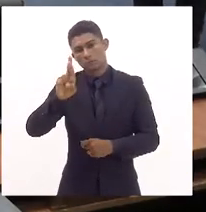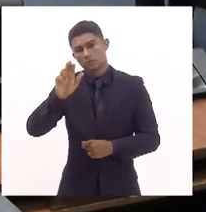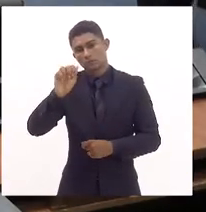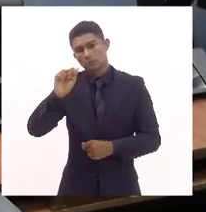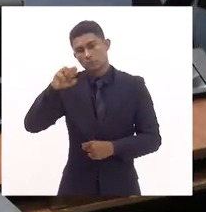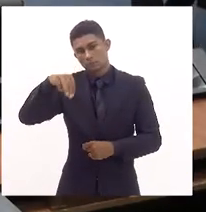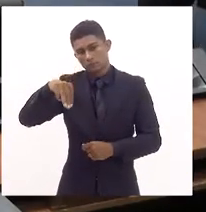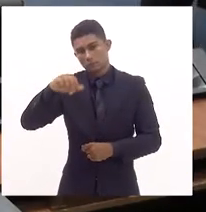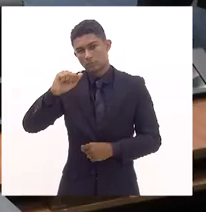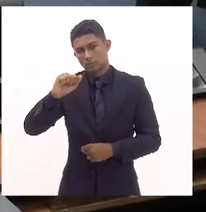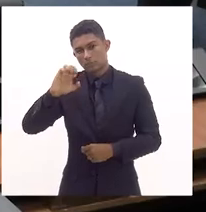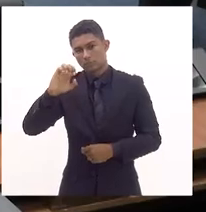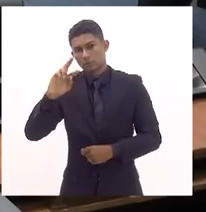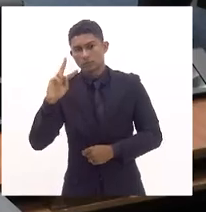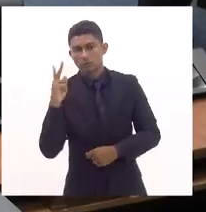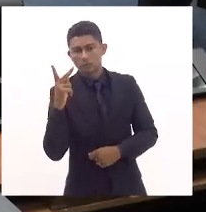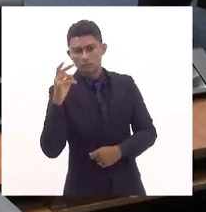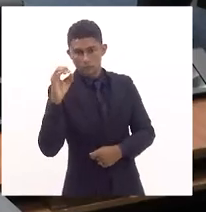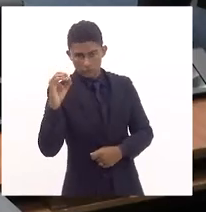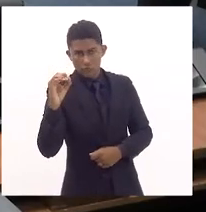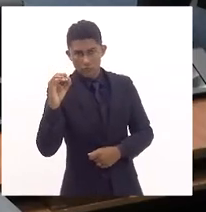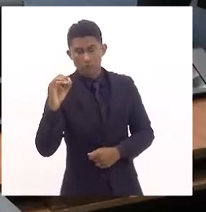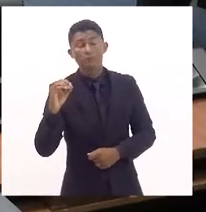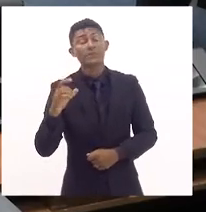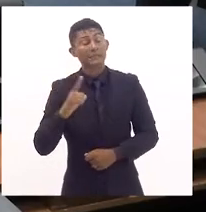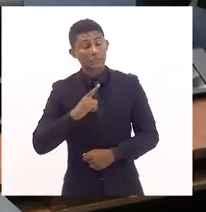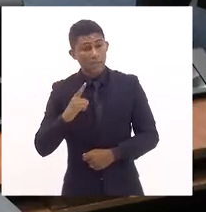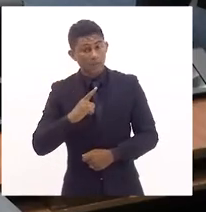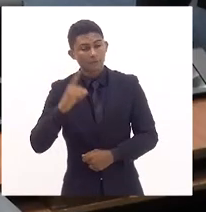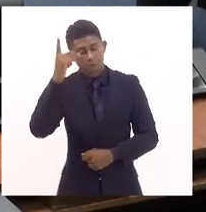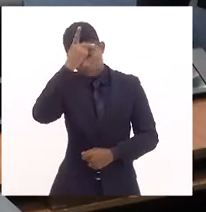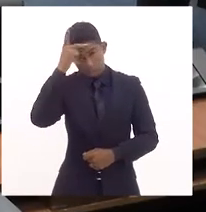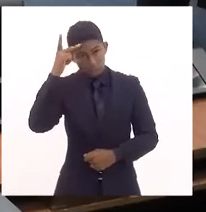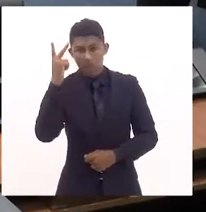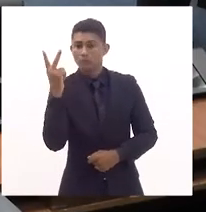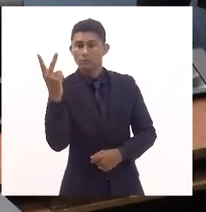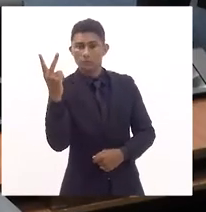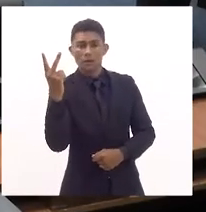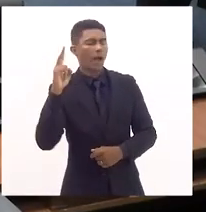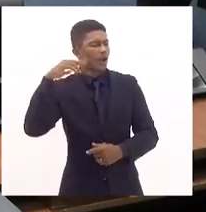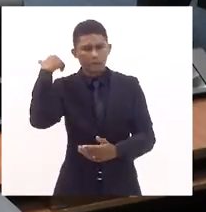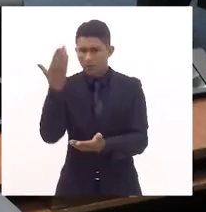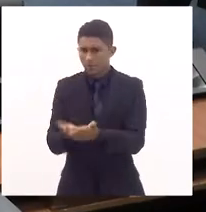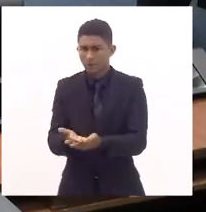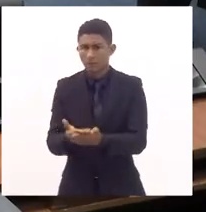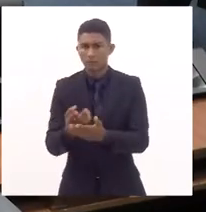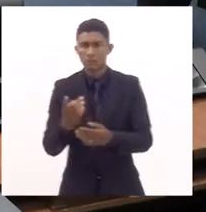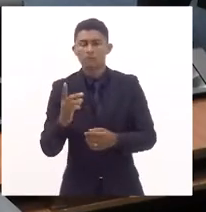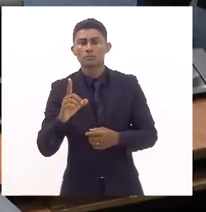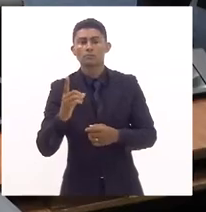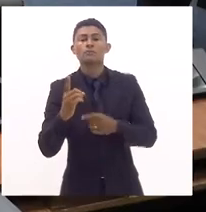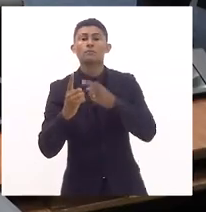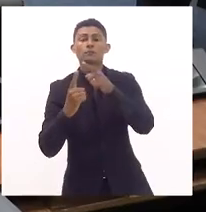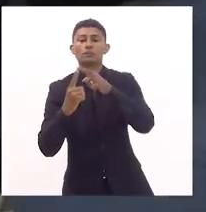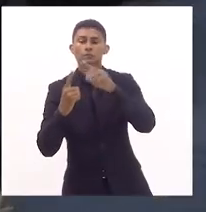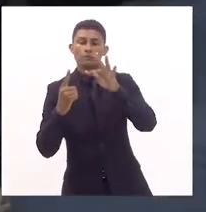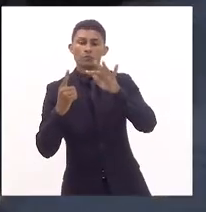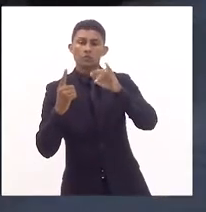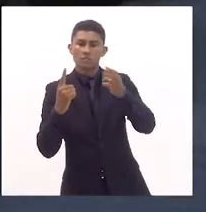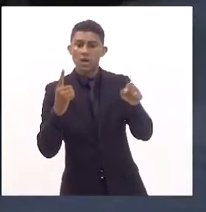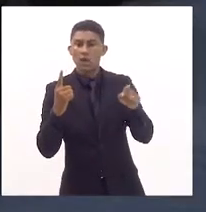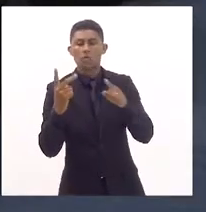gente conhece duas figuras que estão hoje ainda nessa luta, o Tião Santos, a